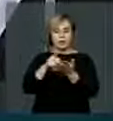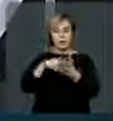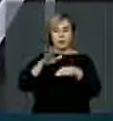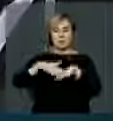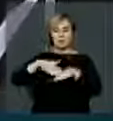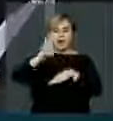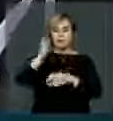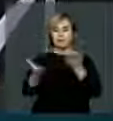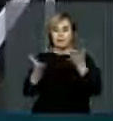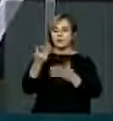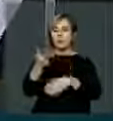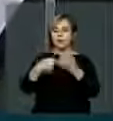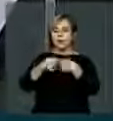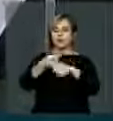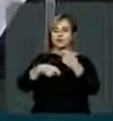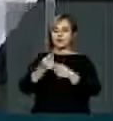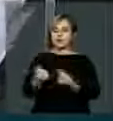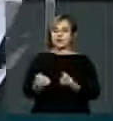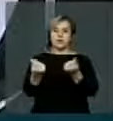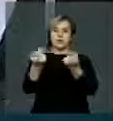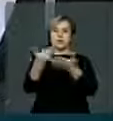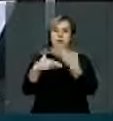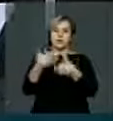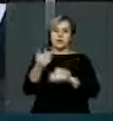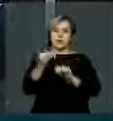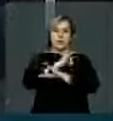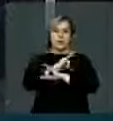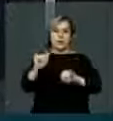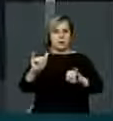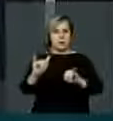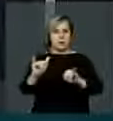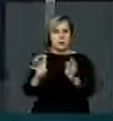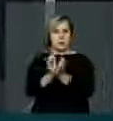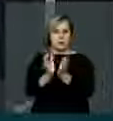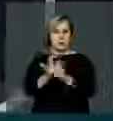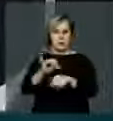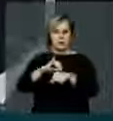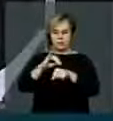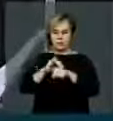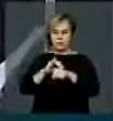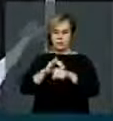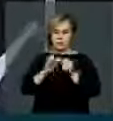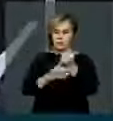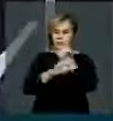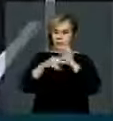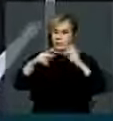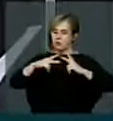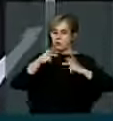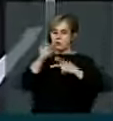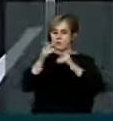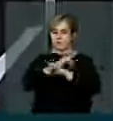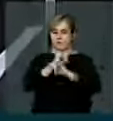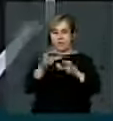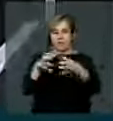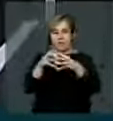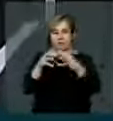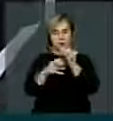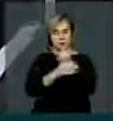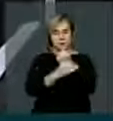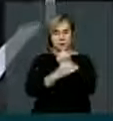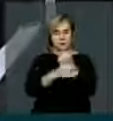média do crescimento da economia dados da Superintendência de seguros privados que indica o que o setor não é de seguros